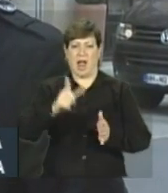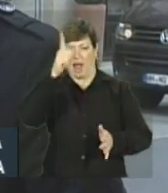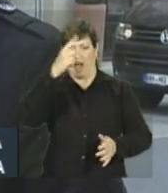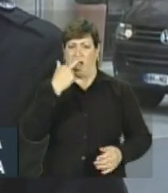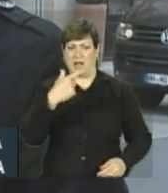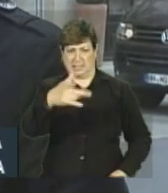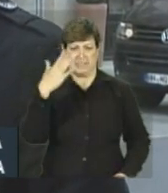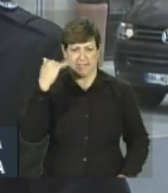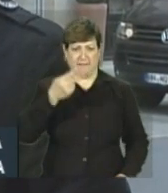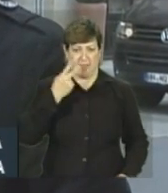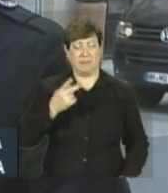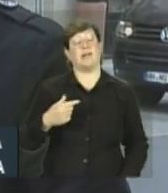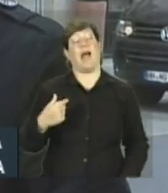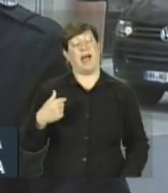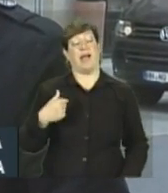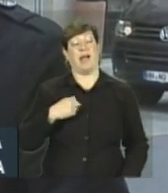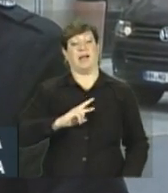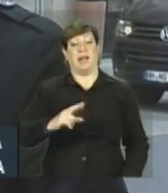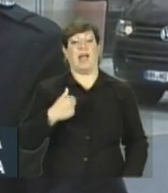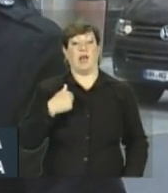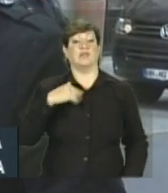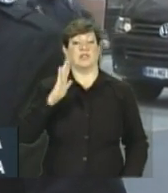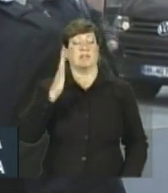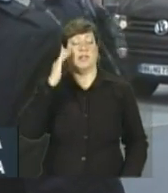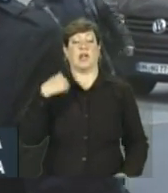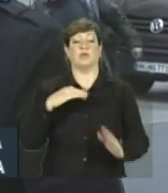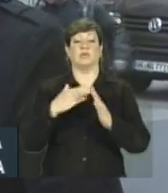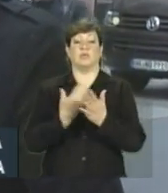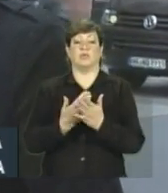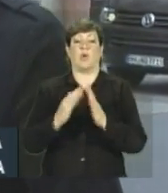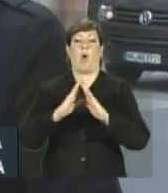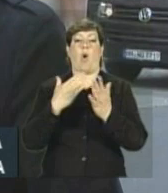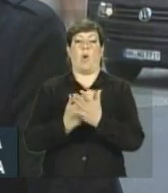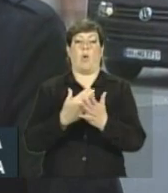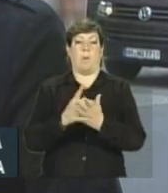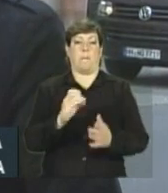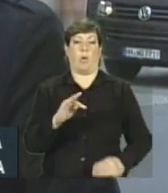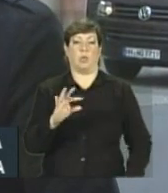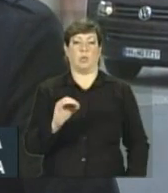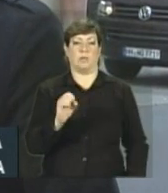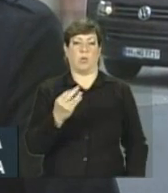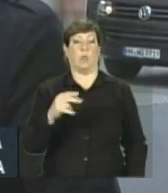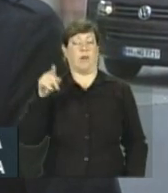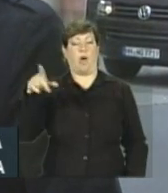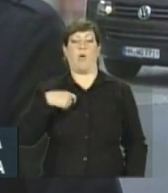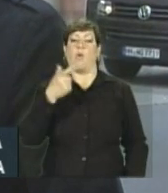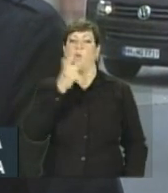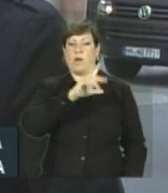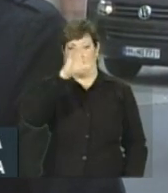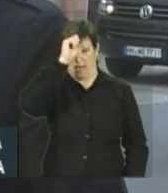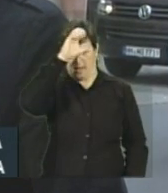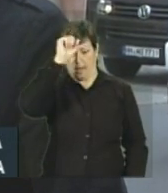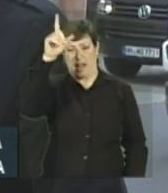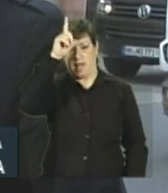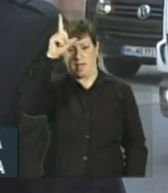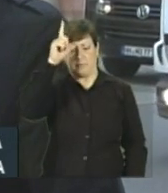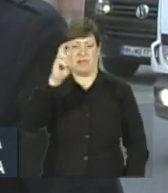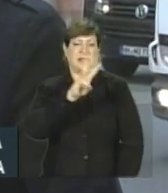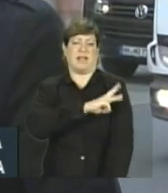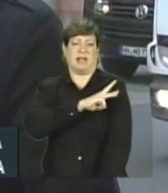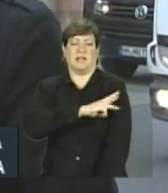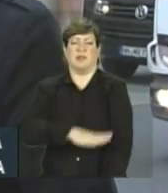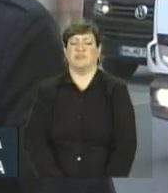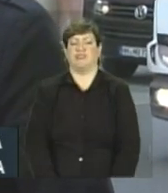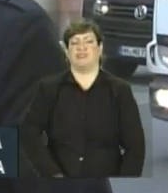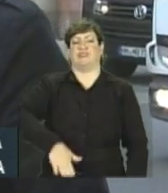é que foi isso? Eu já falava alemão, sim. Eu estudei no colégio Porto Seguro. Lá eu consegui aprender alemão desde a terceira